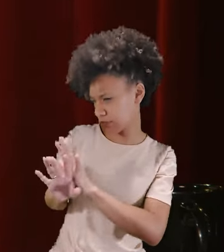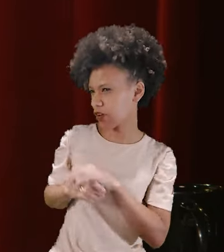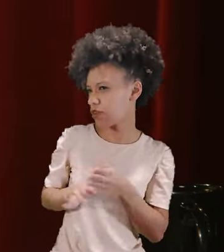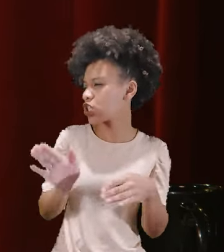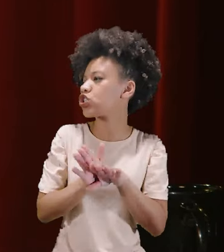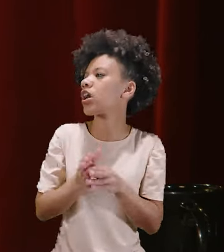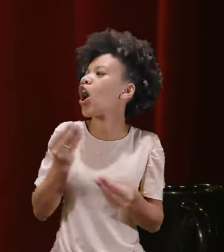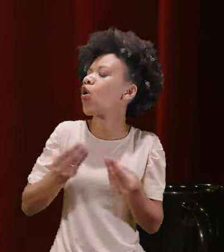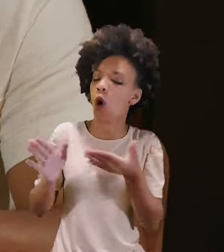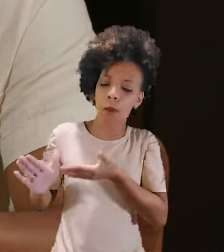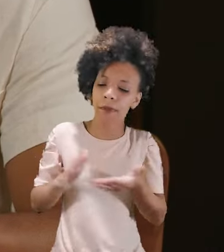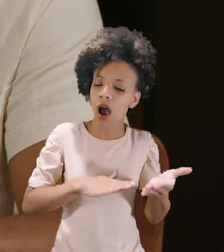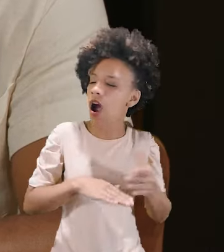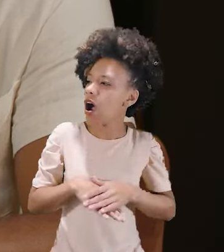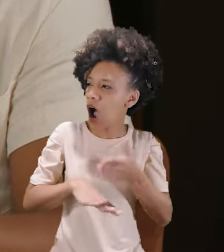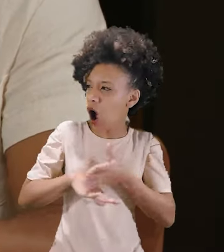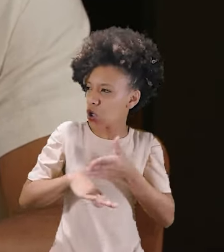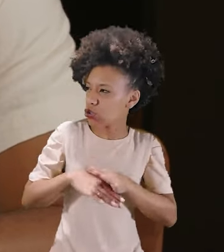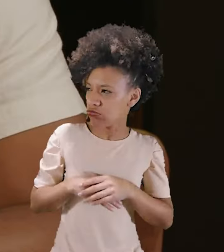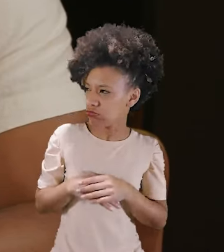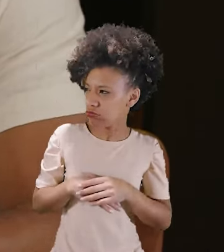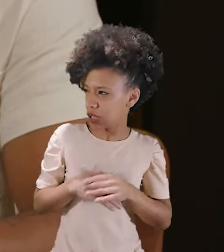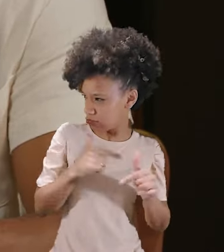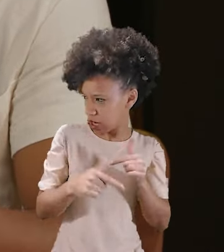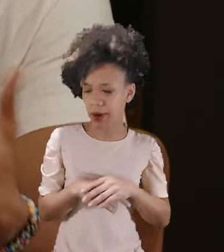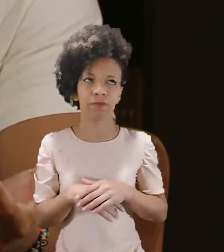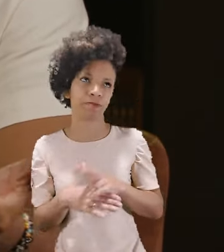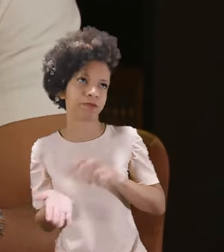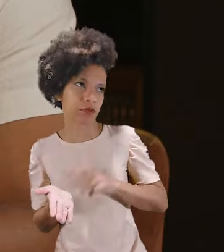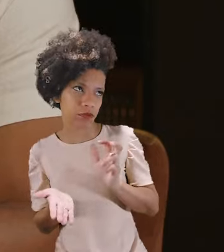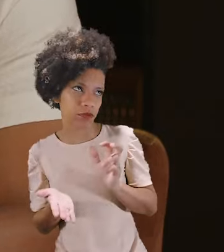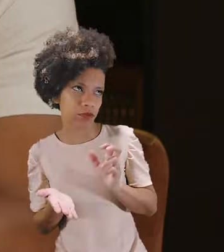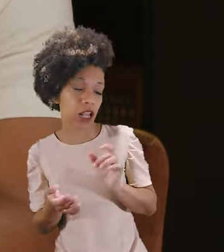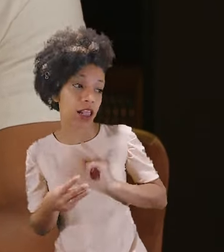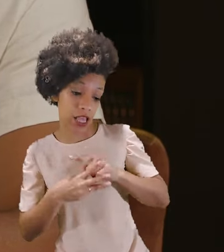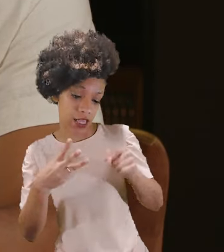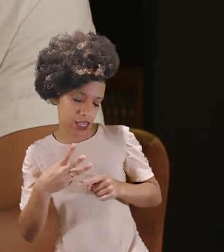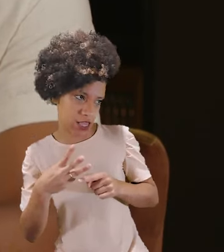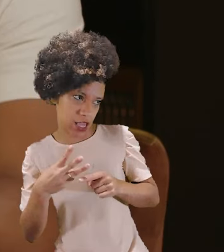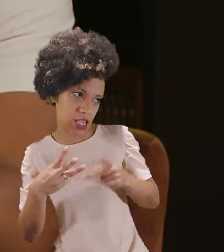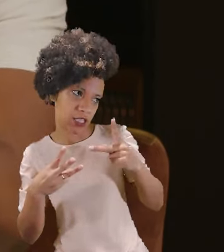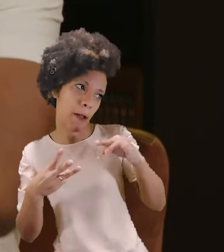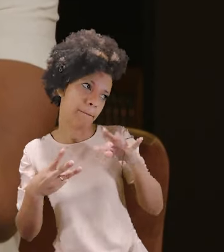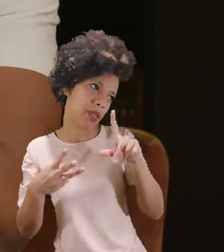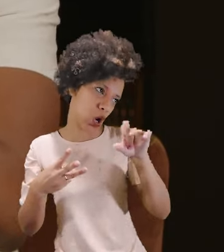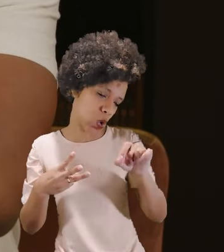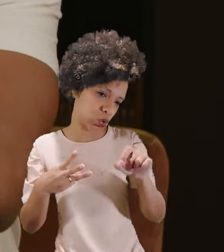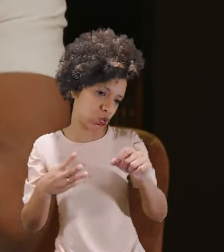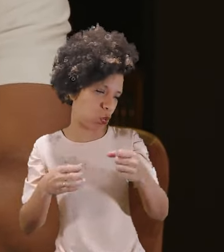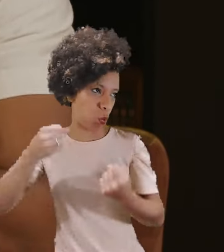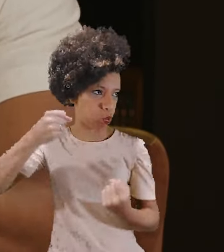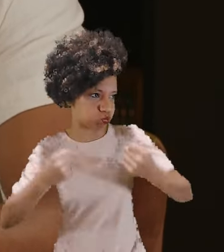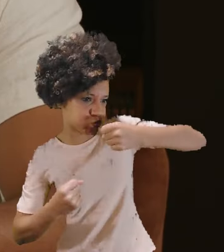você faz o quê como é que como é que é teu dia como é que tá beleza mesmo o meu dia quando a gente se tem três pilotos tá sempre a gente